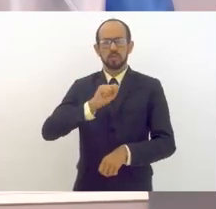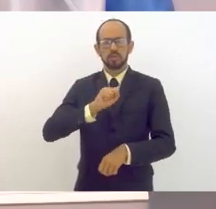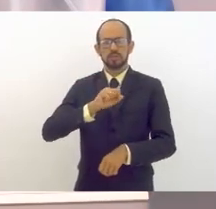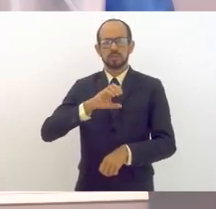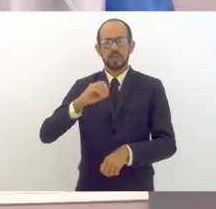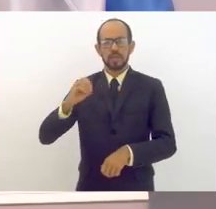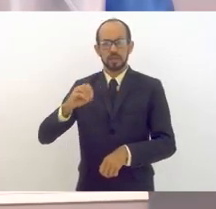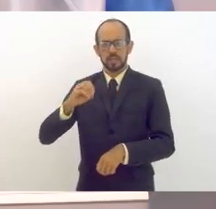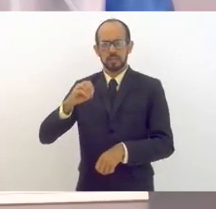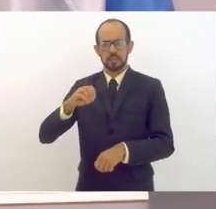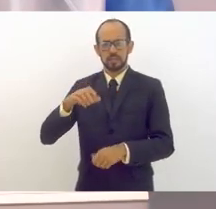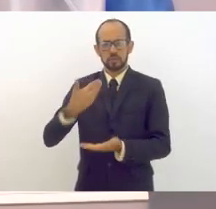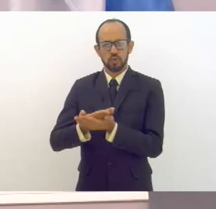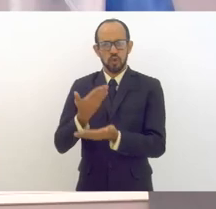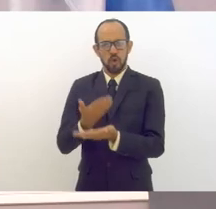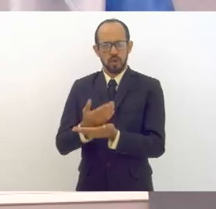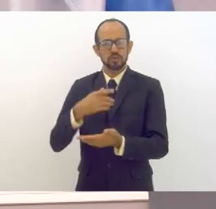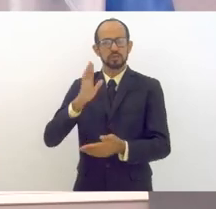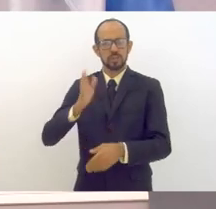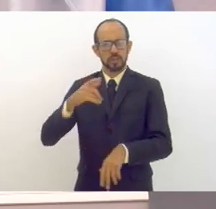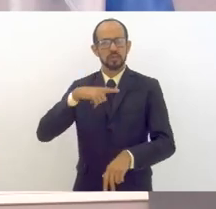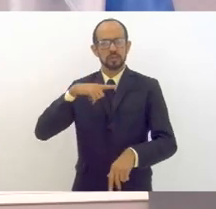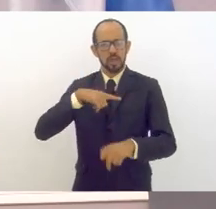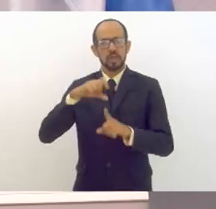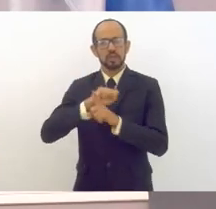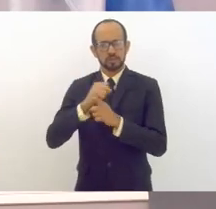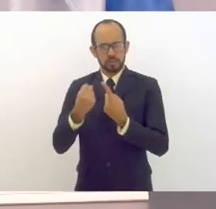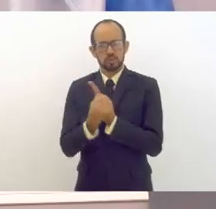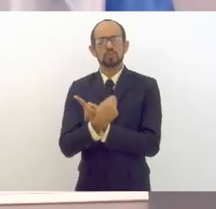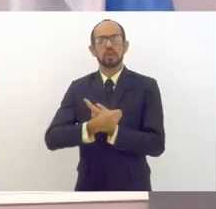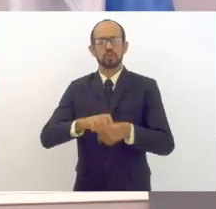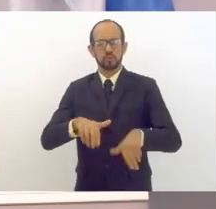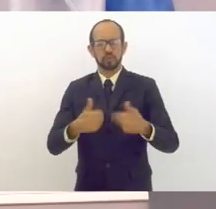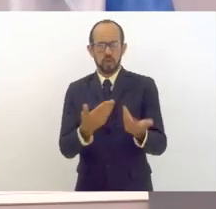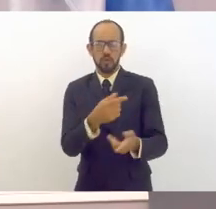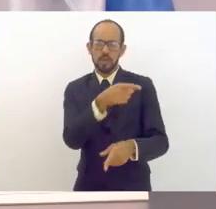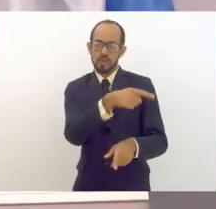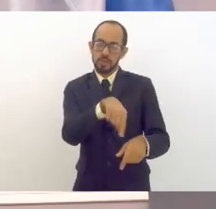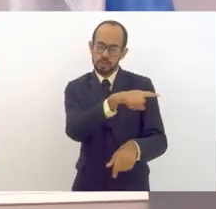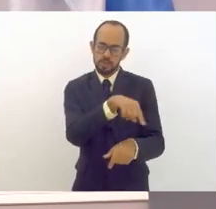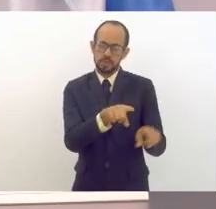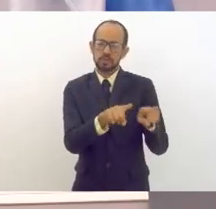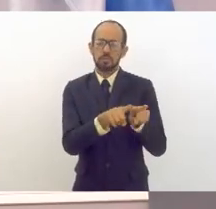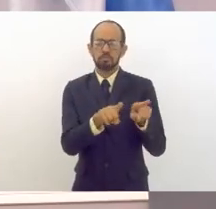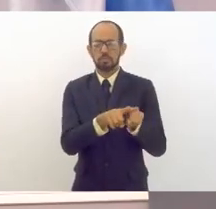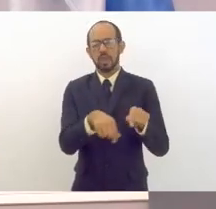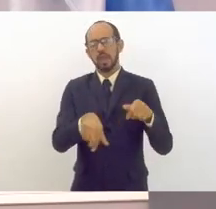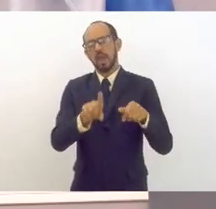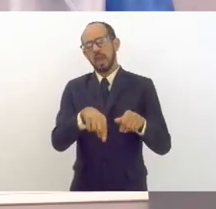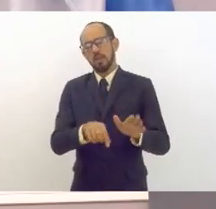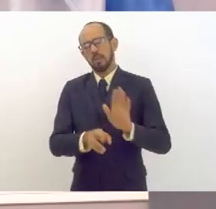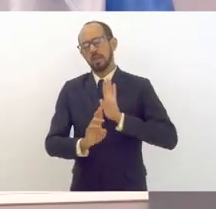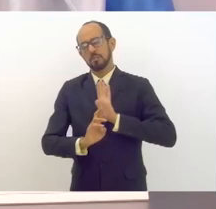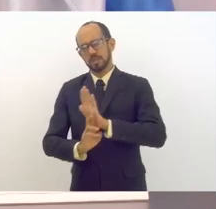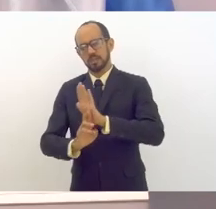assistentes sociais. Então, o Conselho Regional do Serviço Social passa a ser também uma representação profissional